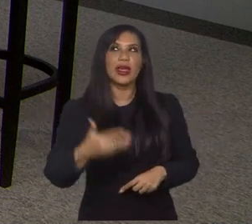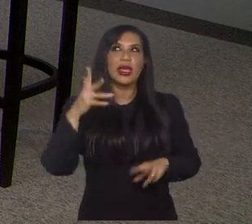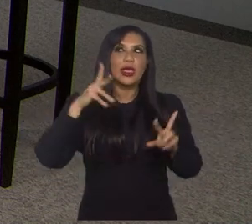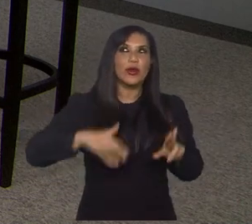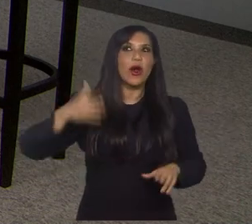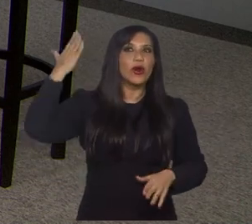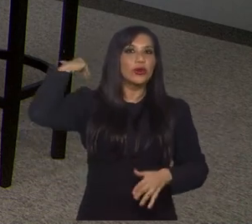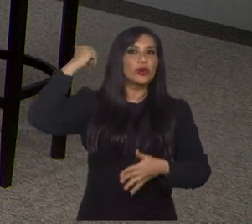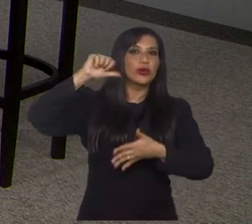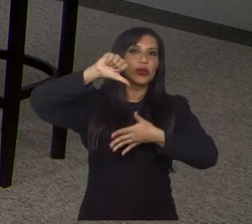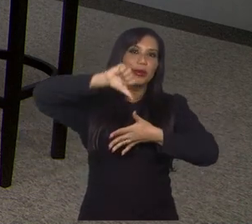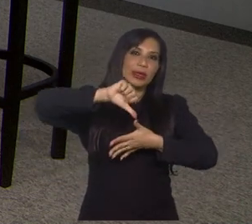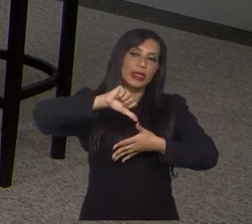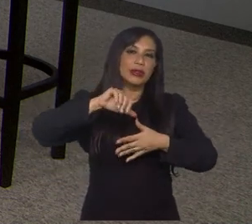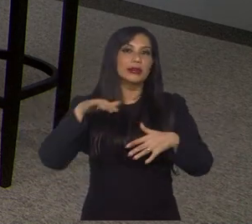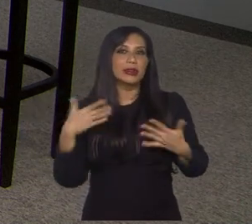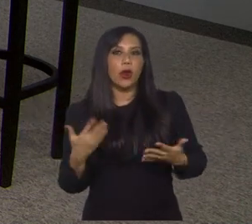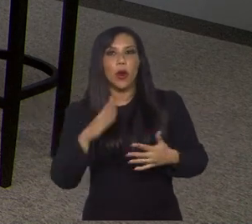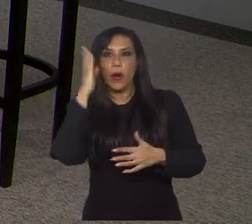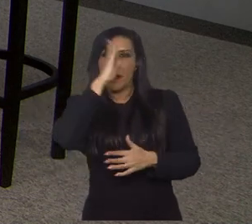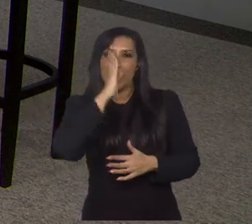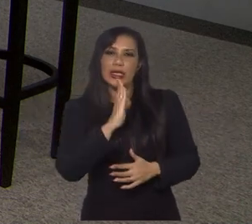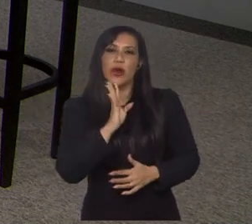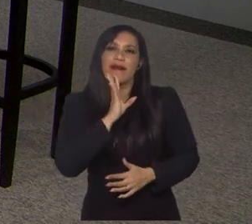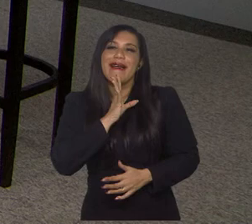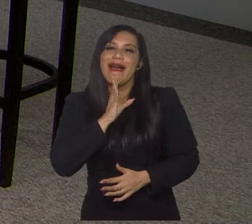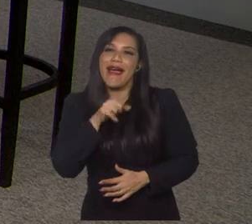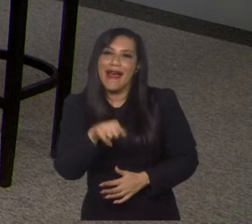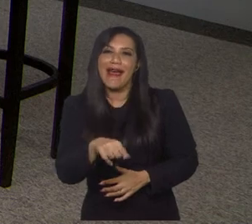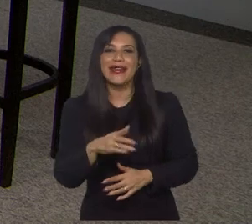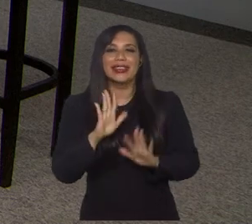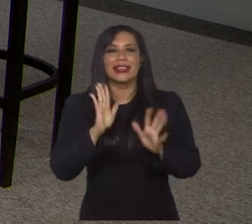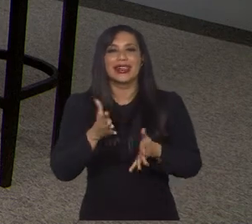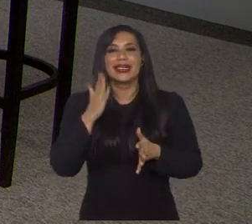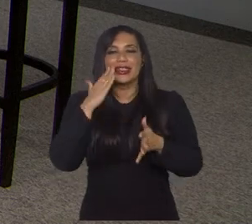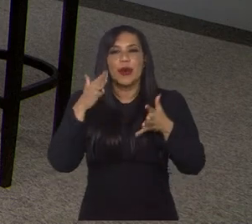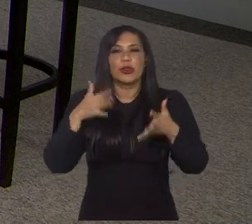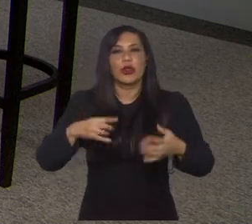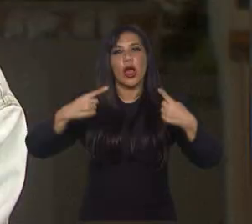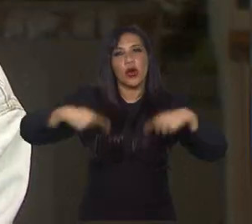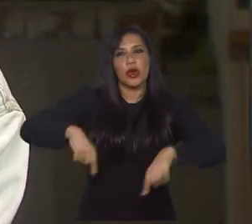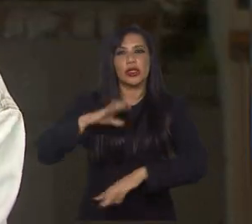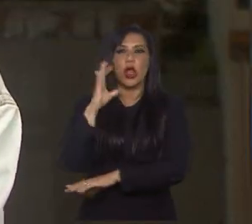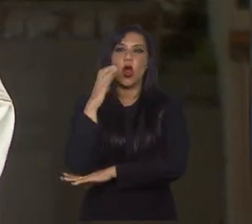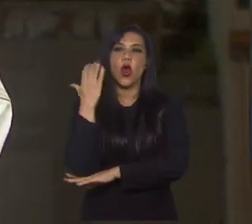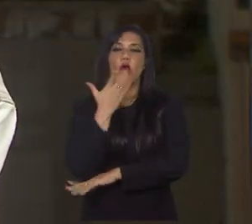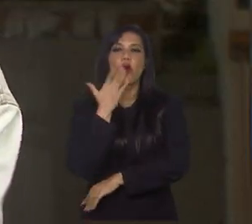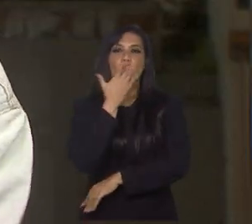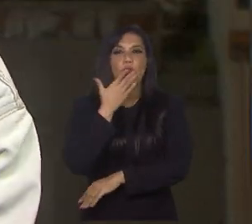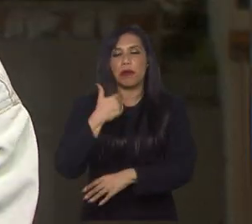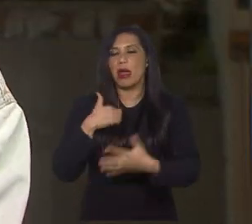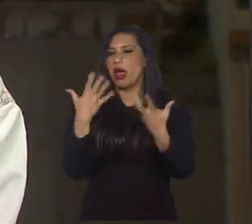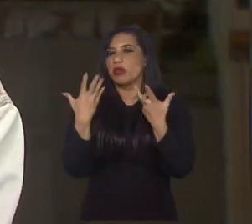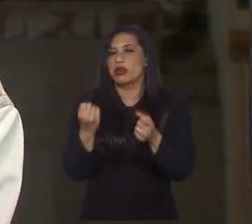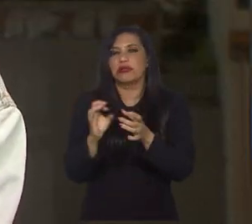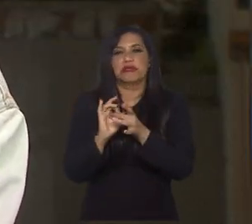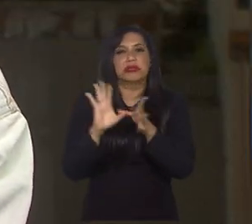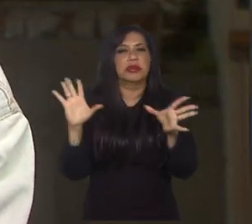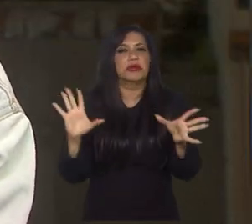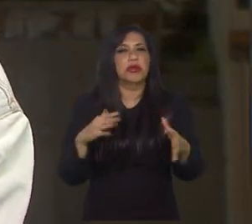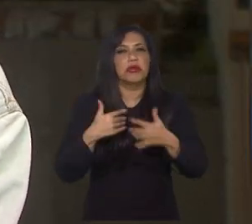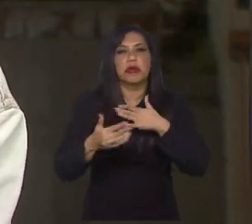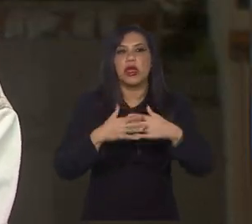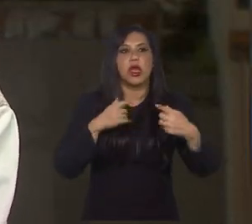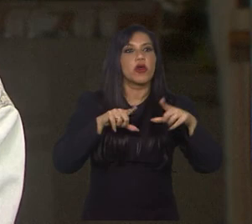do sul-americano. Então, o Brasil também conhece, também sabe jogar. Contra a Colômbia é aquilo, eu tô pronta para quem aparecer. Eu não vou